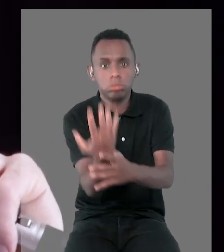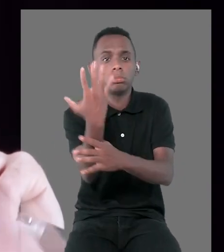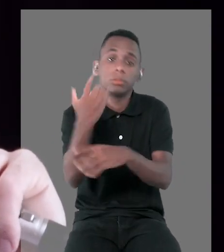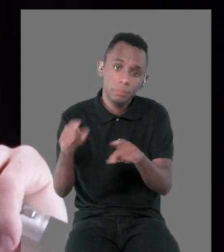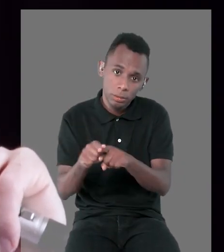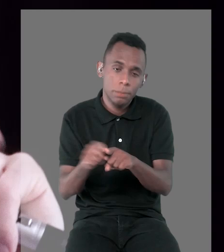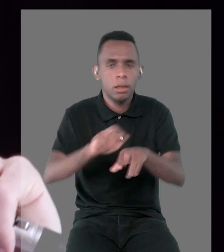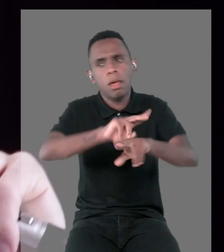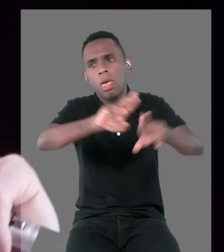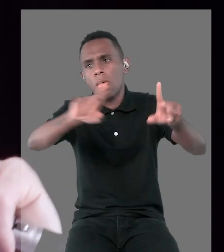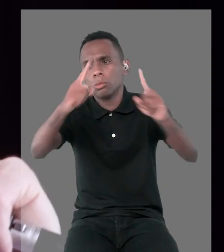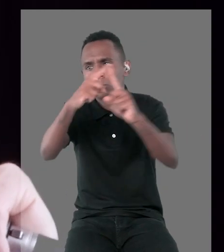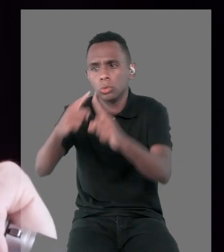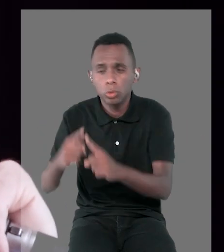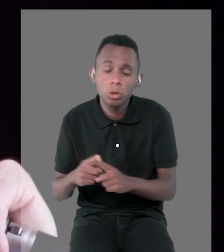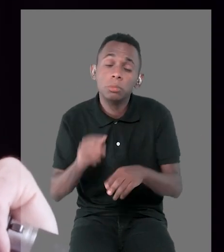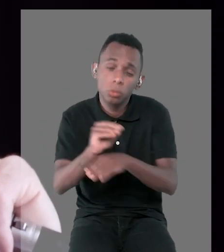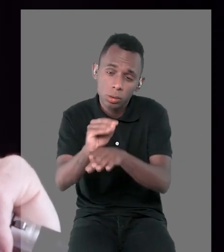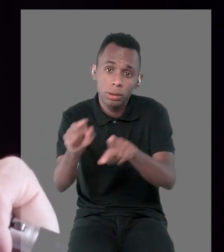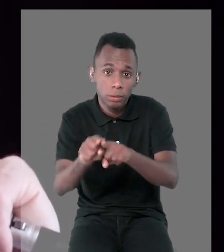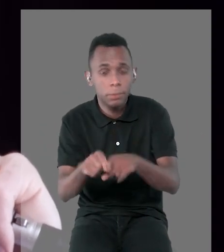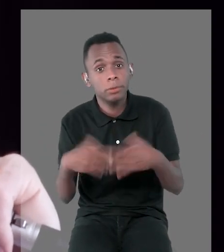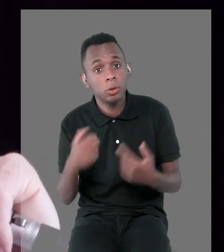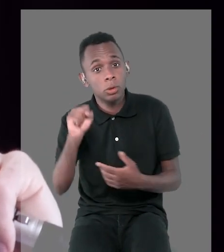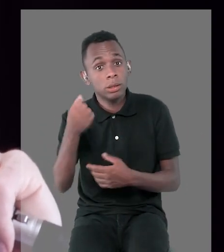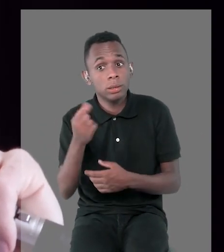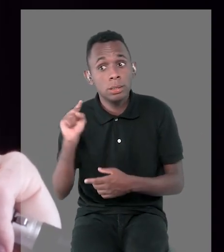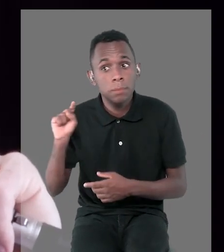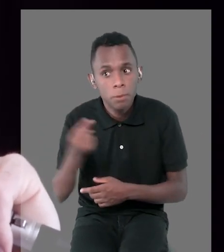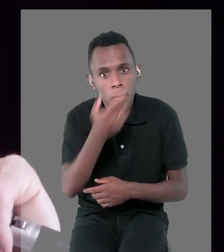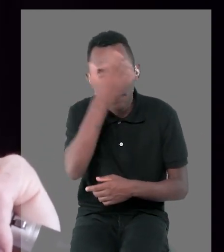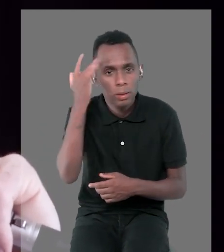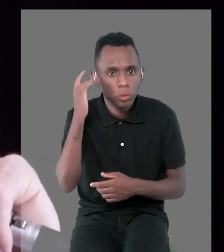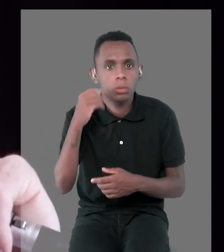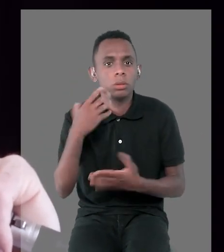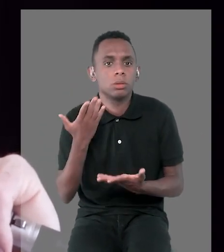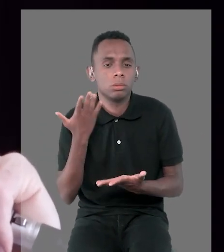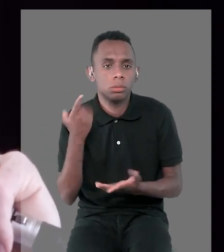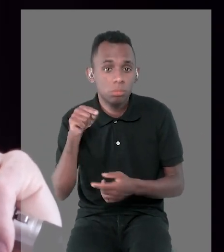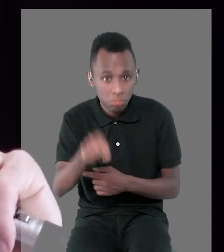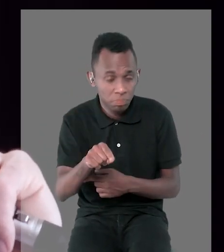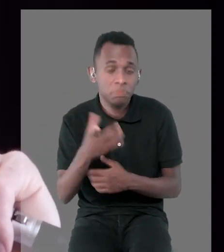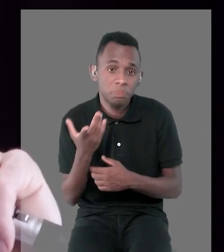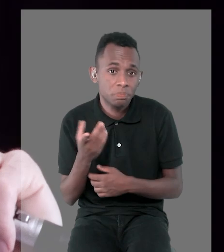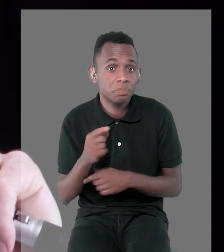e com isso a biodiversidade e etc. Né? Então 86 mil pessoas passaram por lá, mas a iniciativa